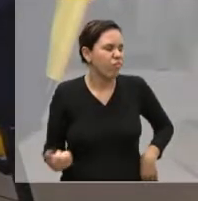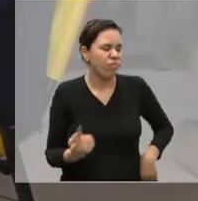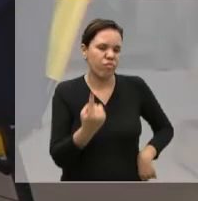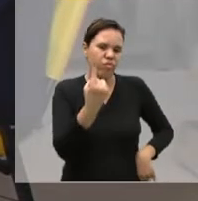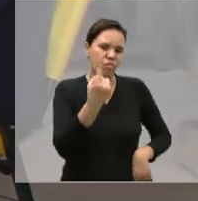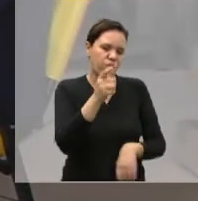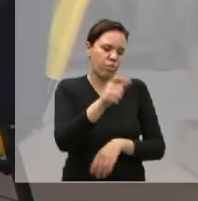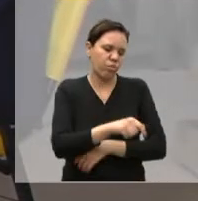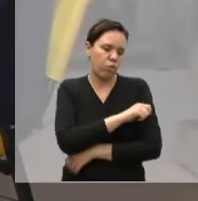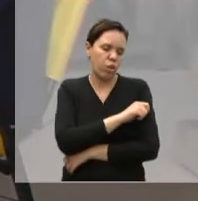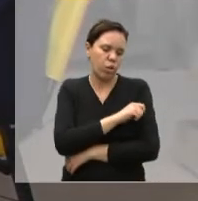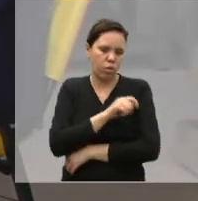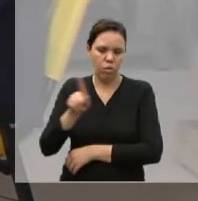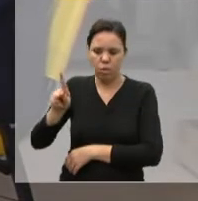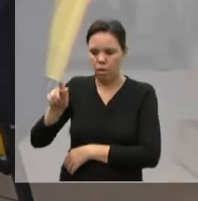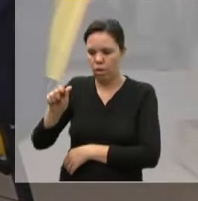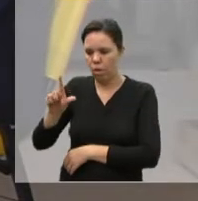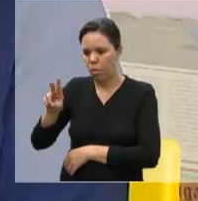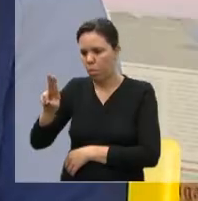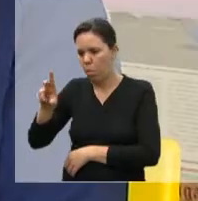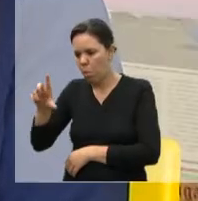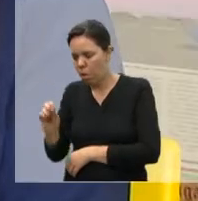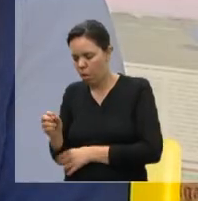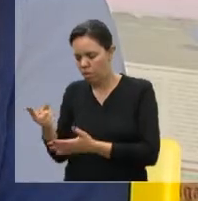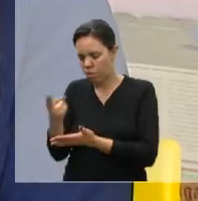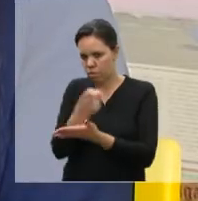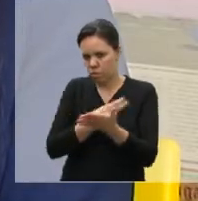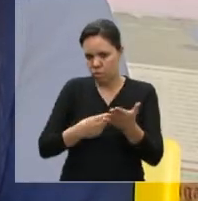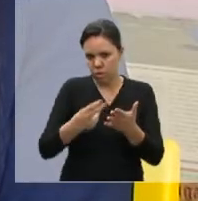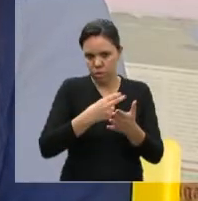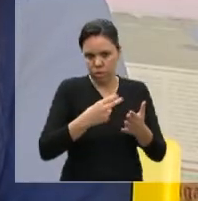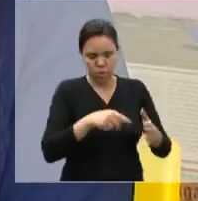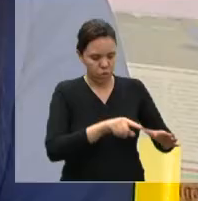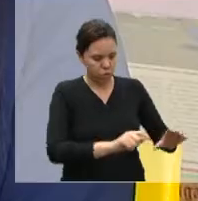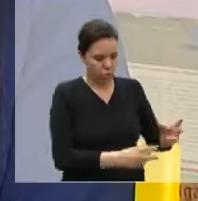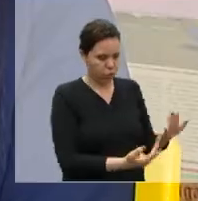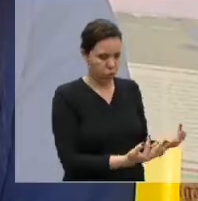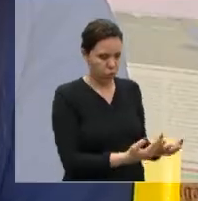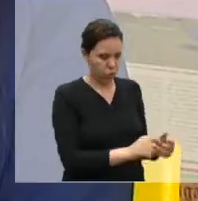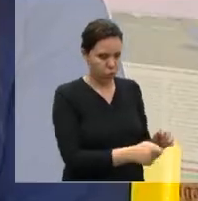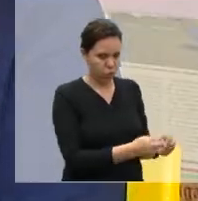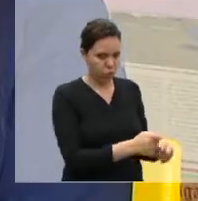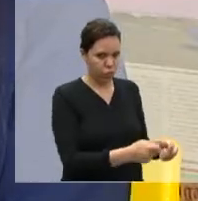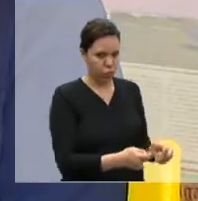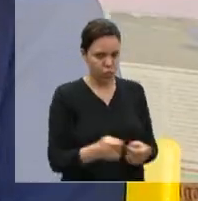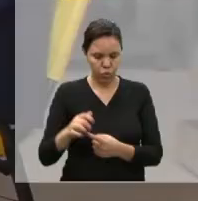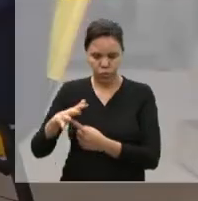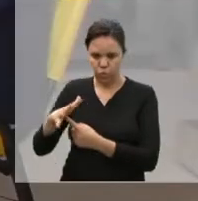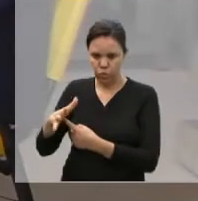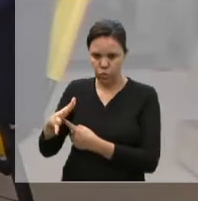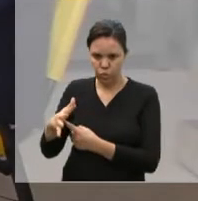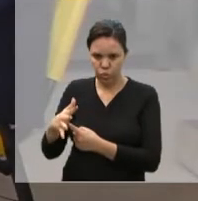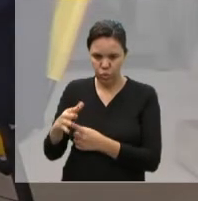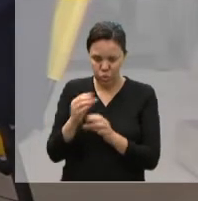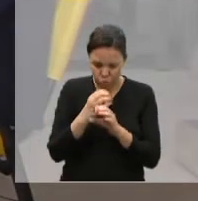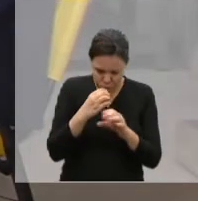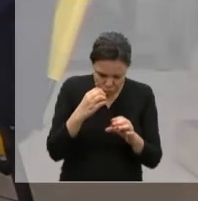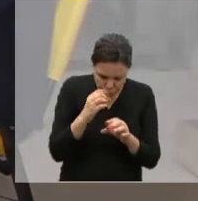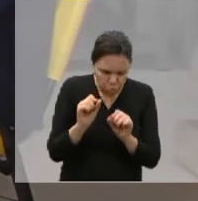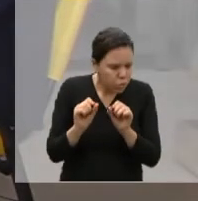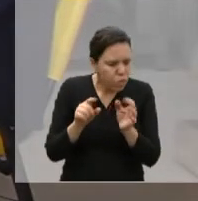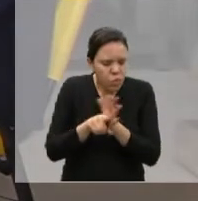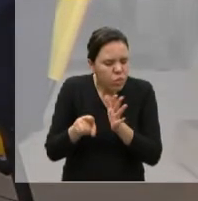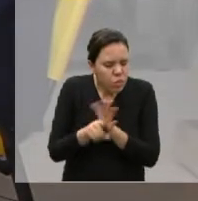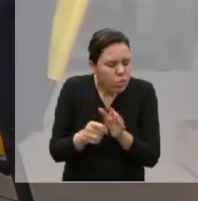fogão, um helicóptero e um microscópio. E aí a gente questionou o desenho dele, ele falou: professora, a mulher pode pilotar o que ela quiser. Olha,